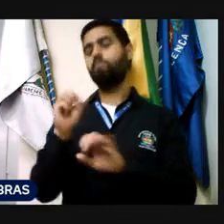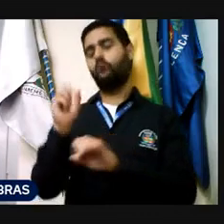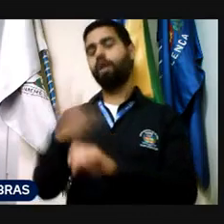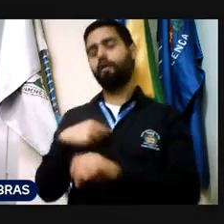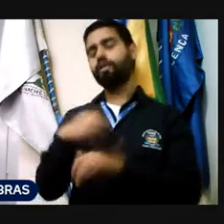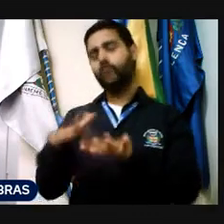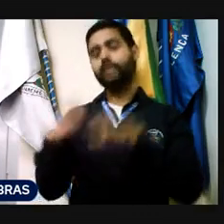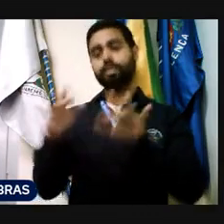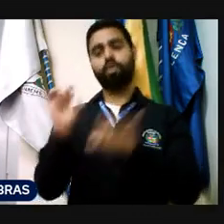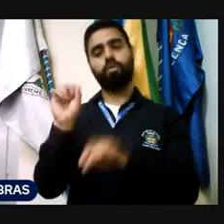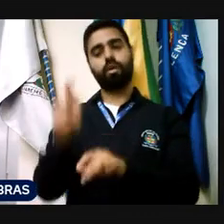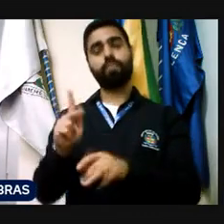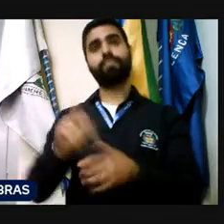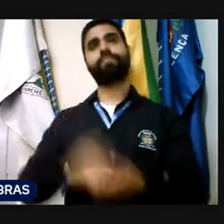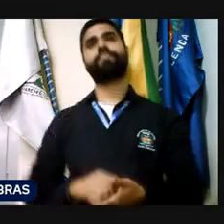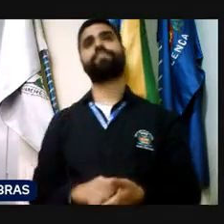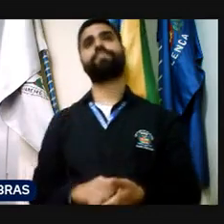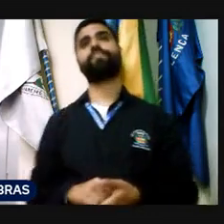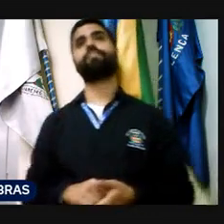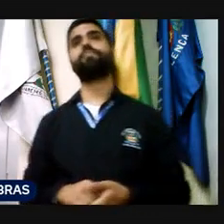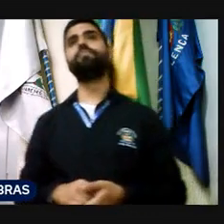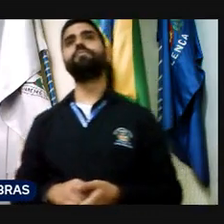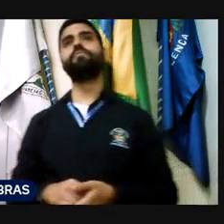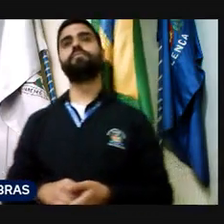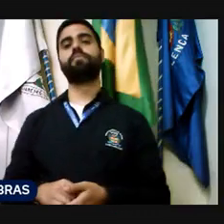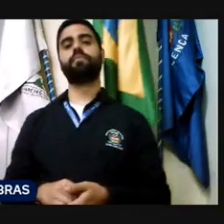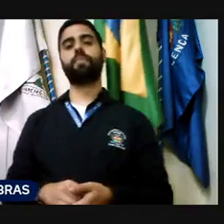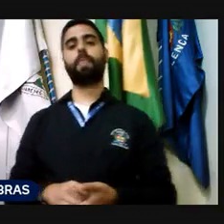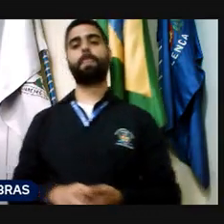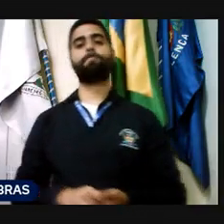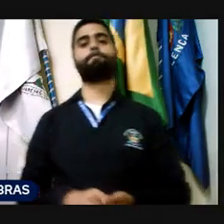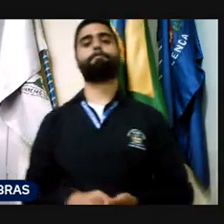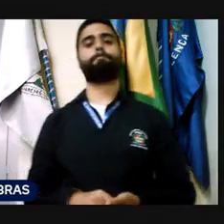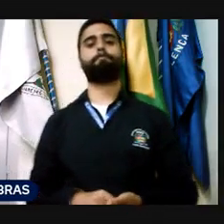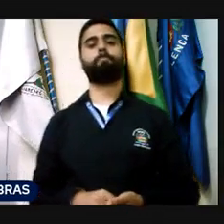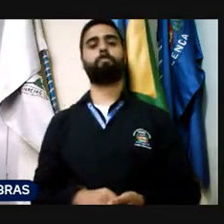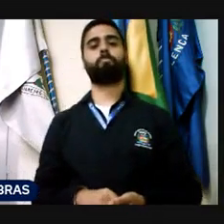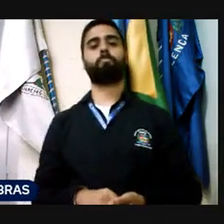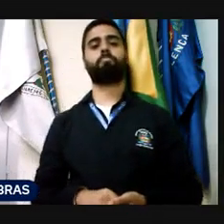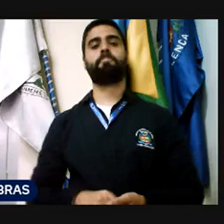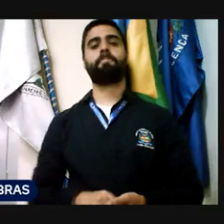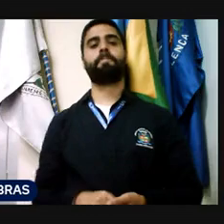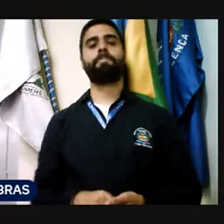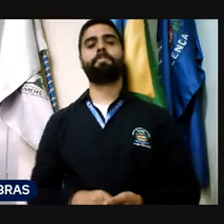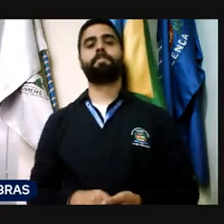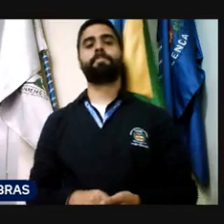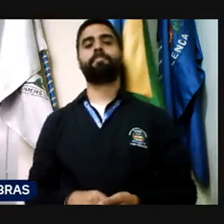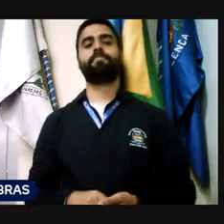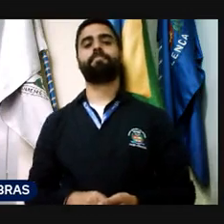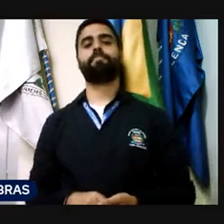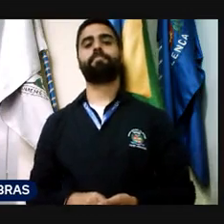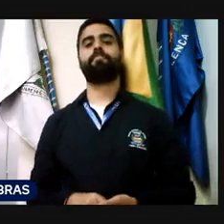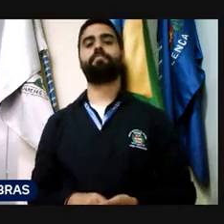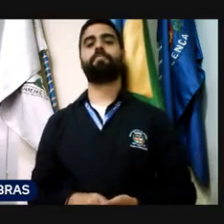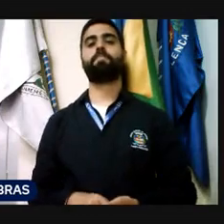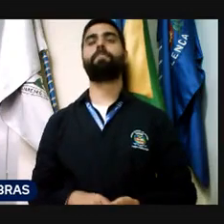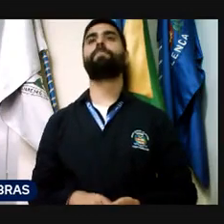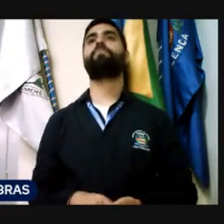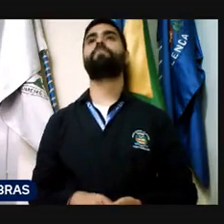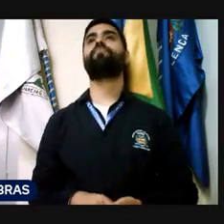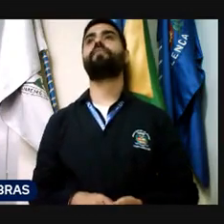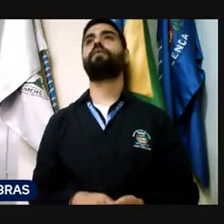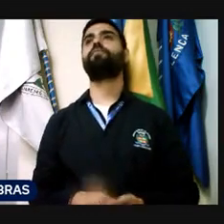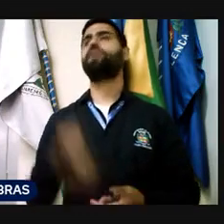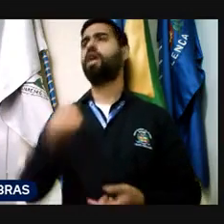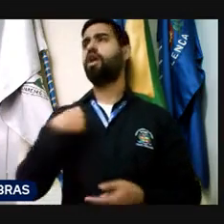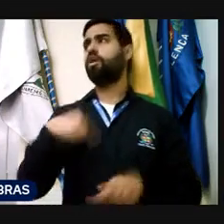situação. Viu, Maurílio? E a terceira aqui que eu quero colocar, senhor presidente, eu estive numa visita